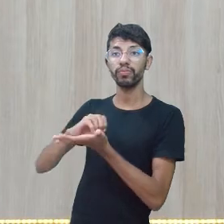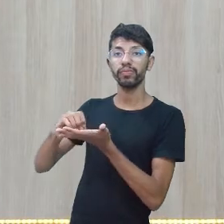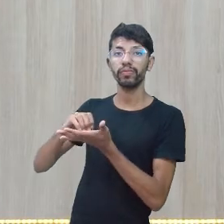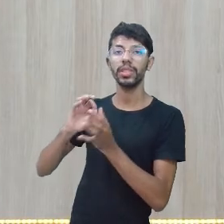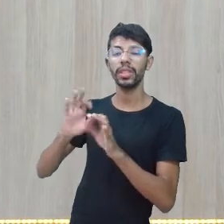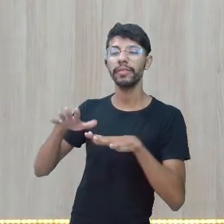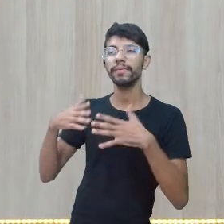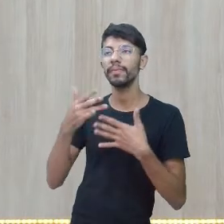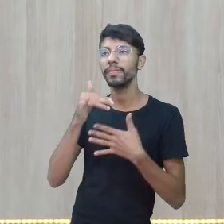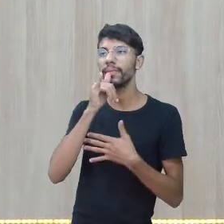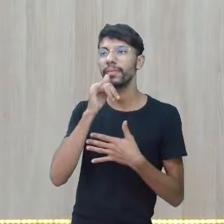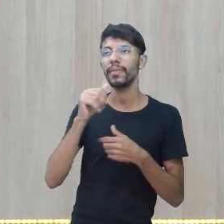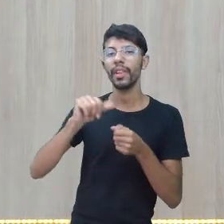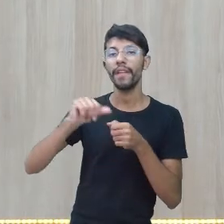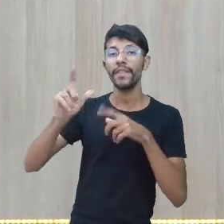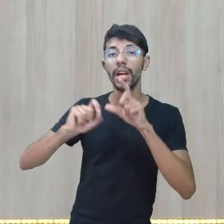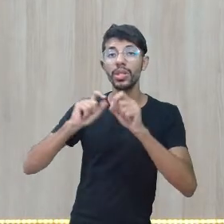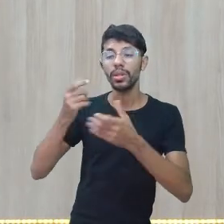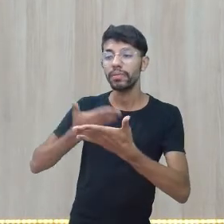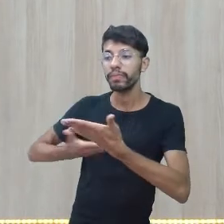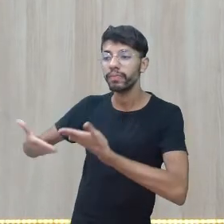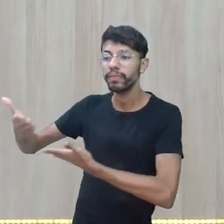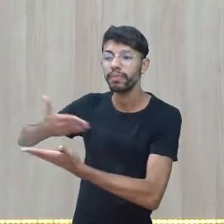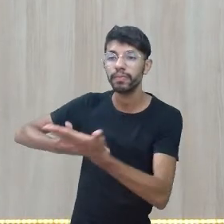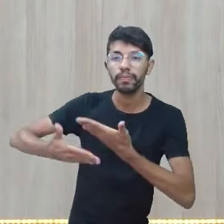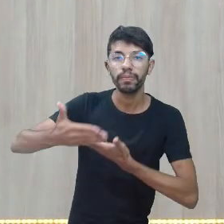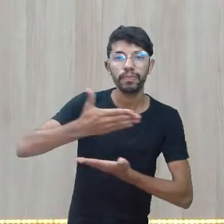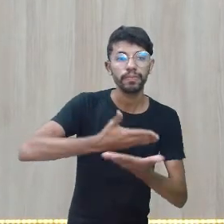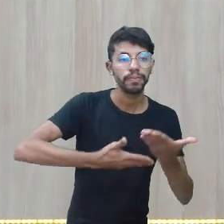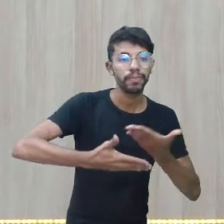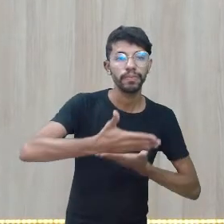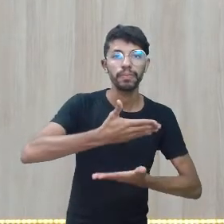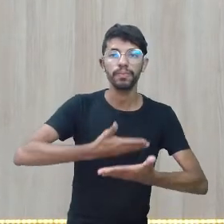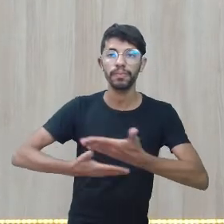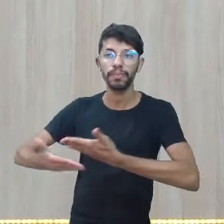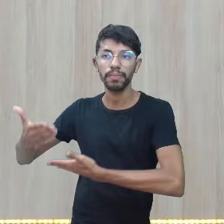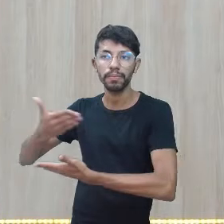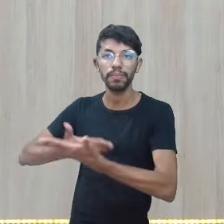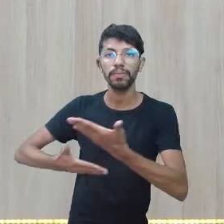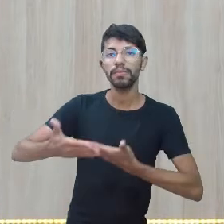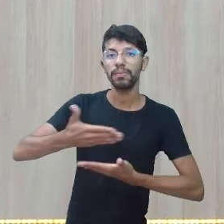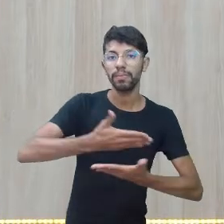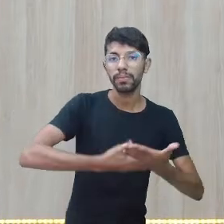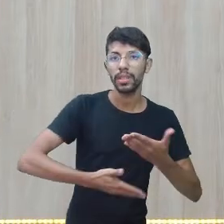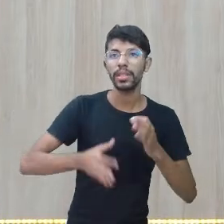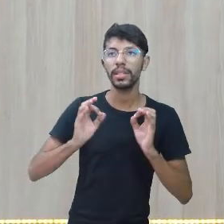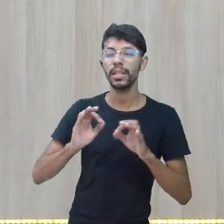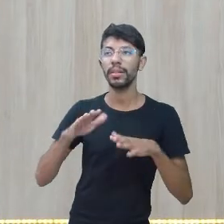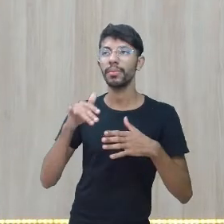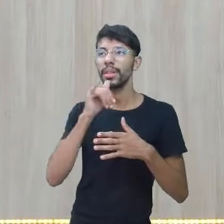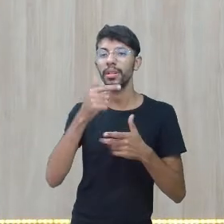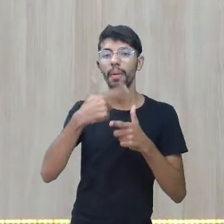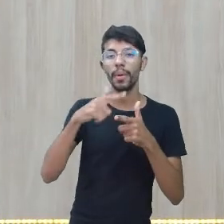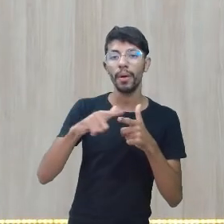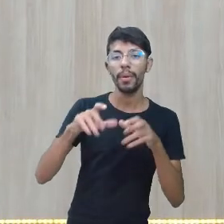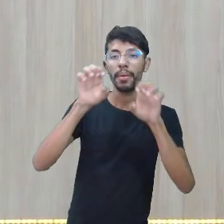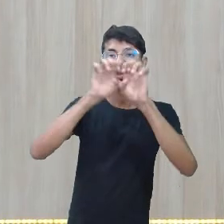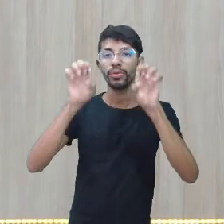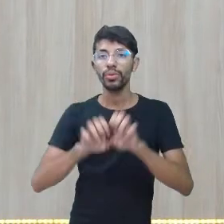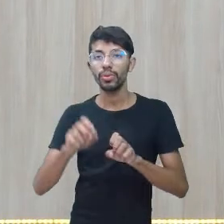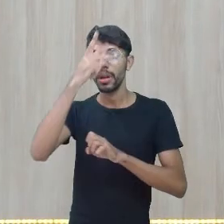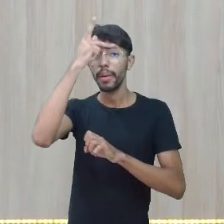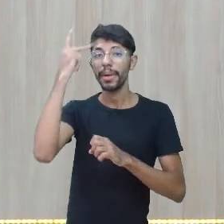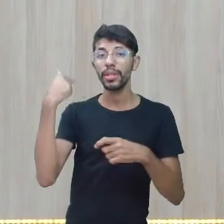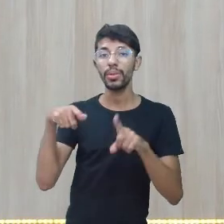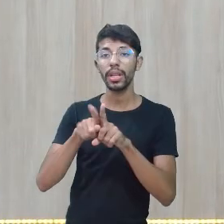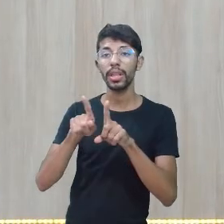essa mediação, né, entre o problema, a estrutura, as pessoas e os órgãos competentes